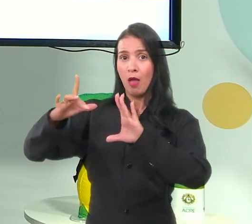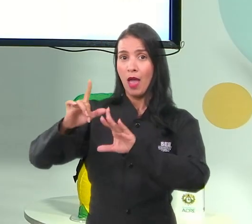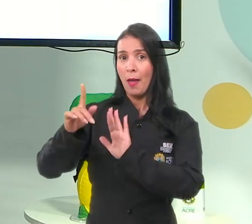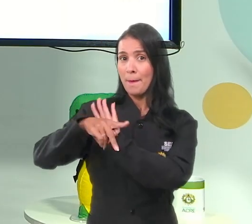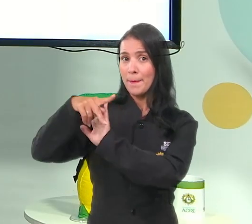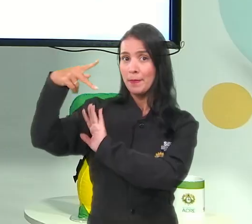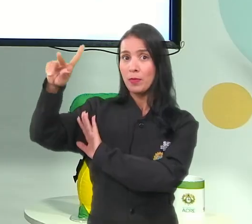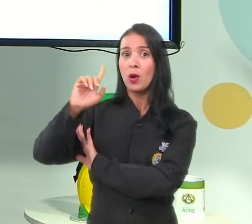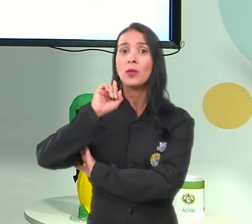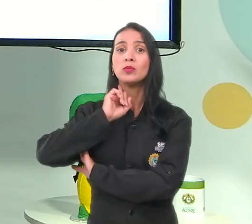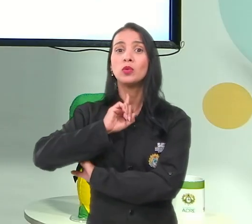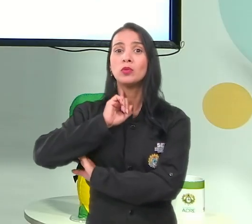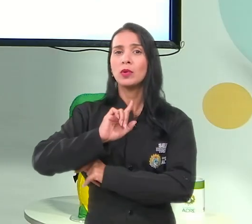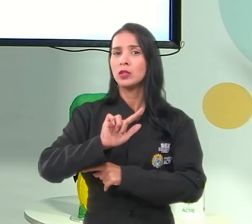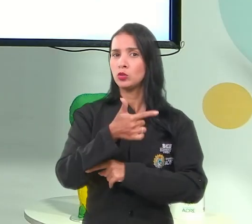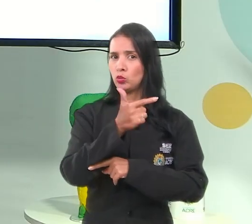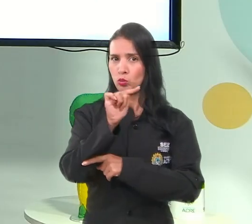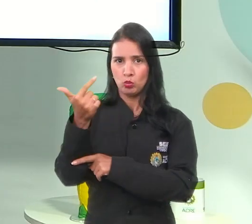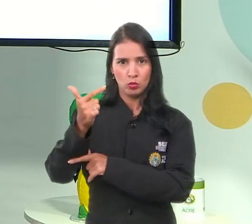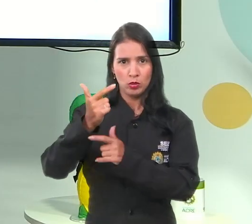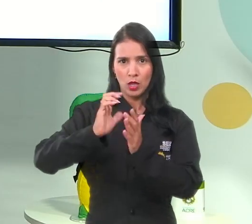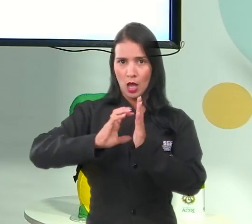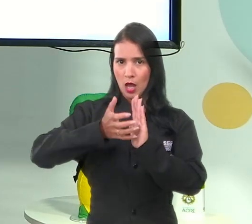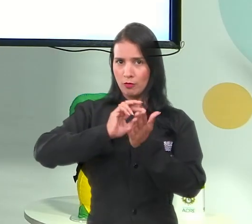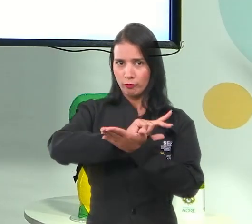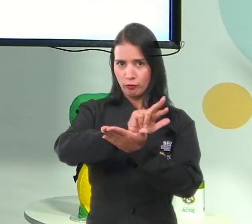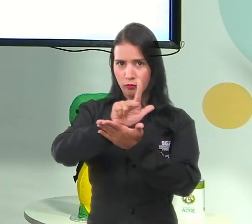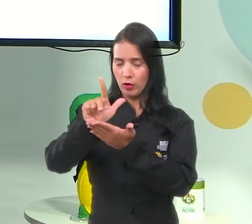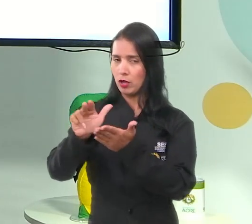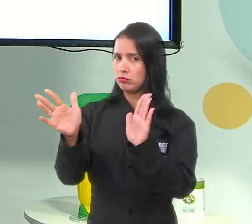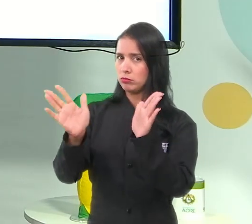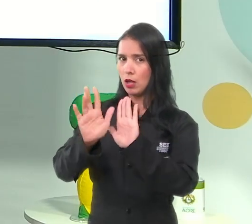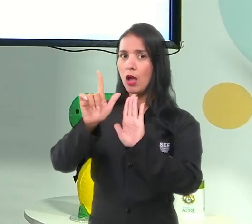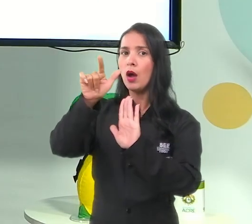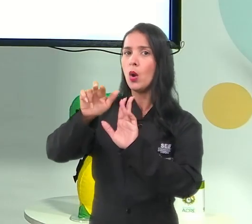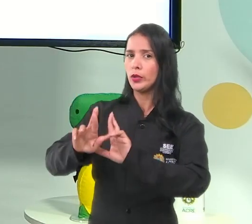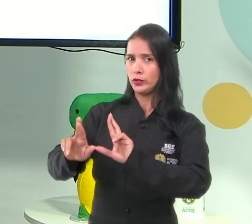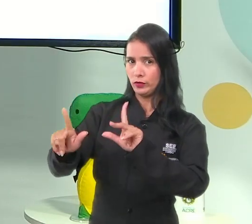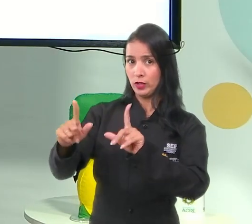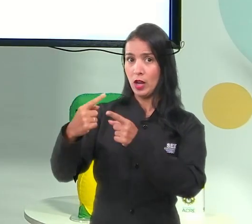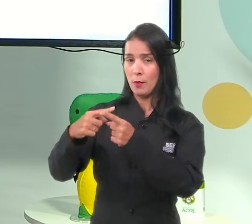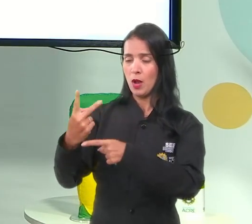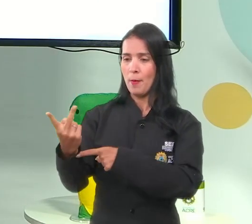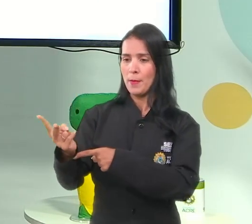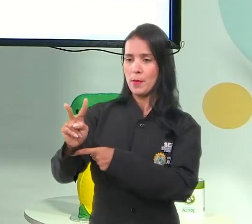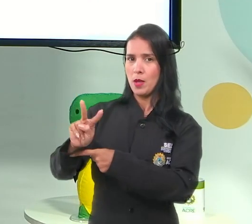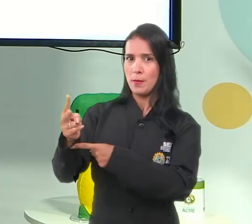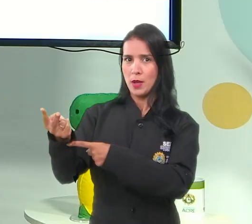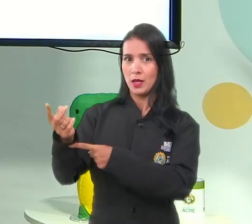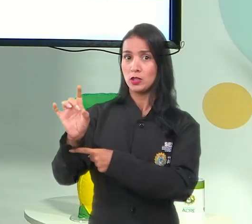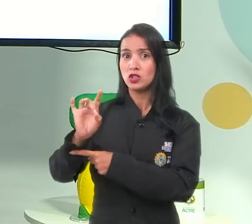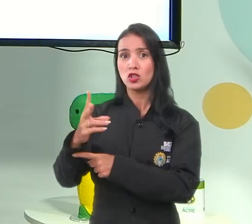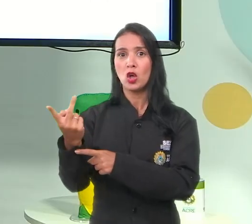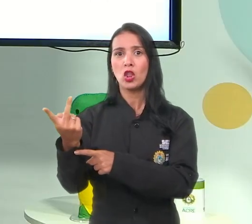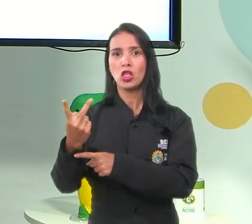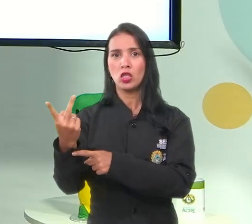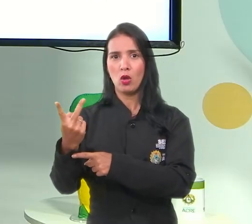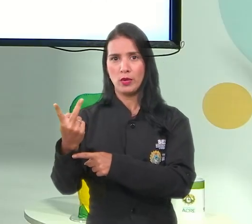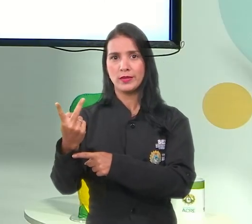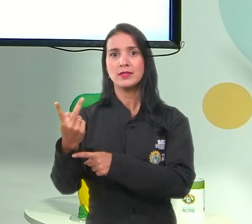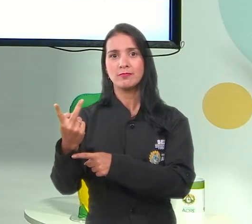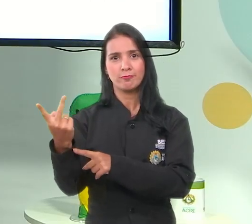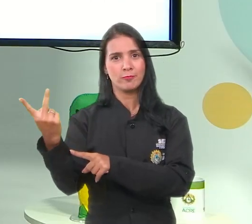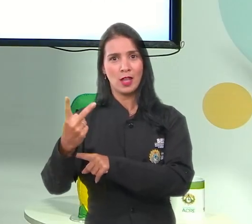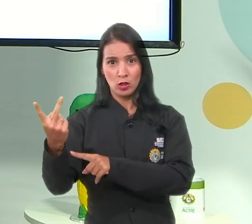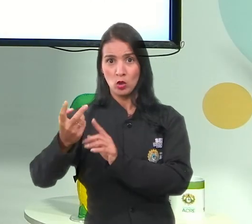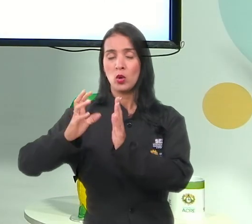não têm essa pluralidade partidária. Eles vivem um bipartidarismo, ou seja, apenas